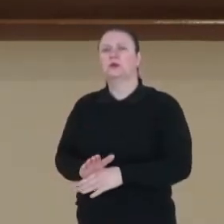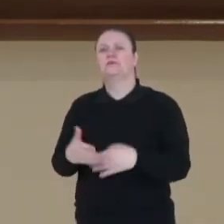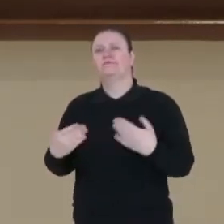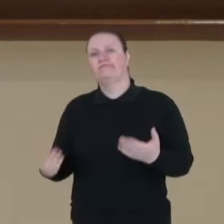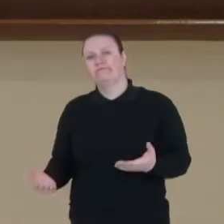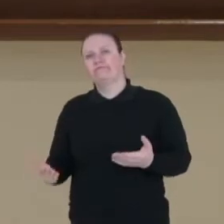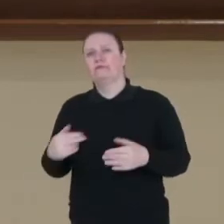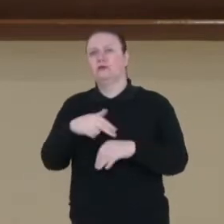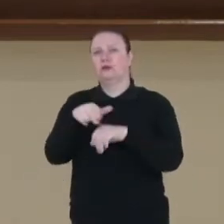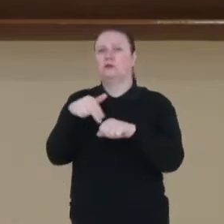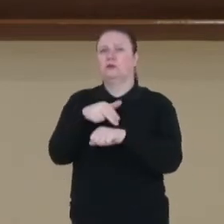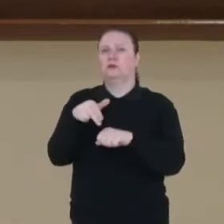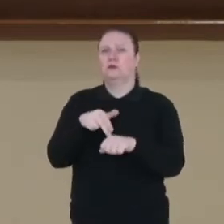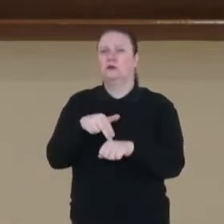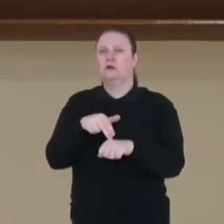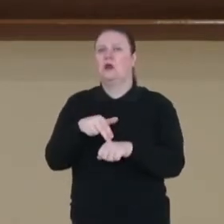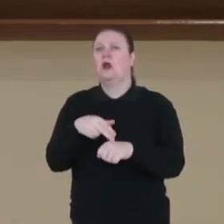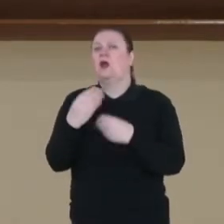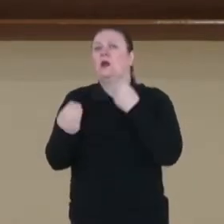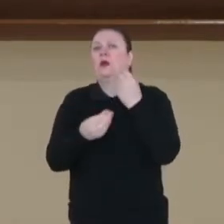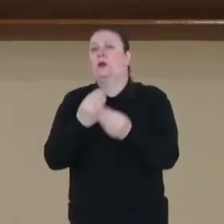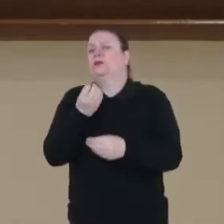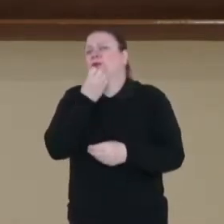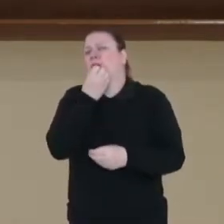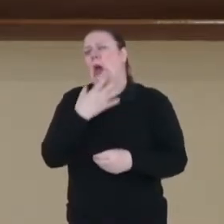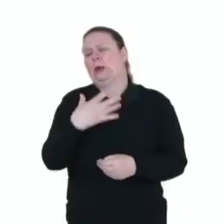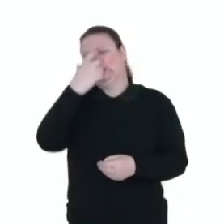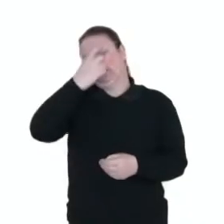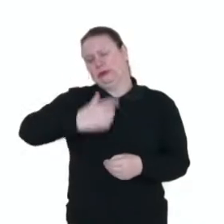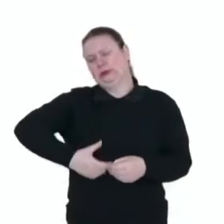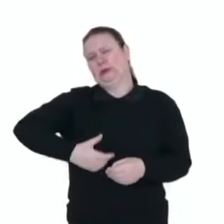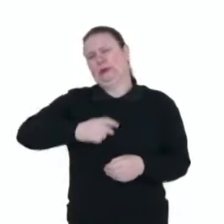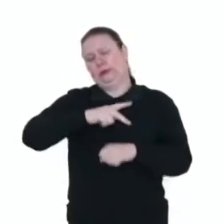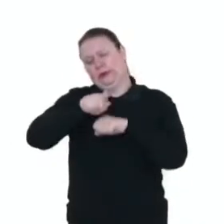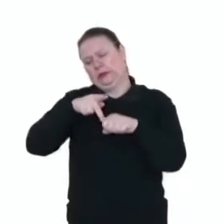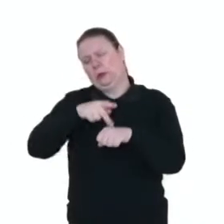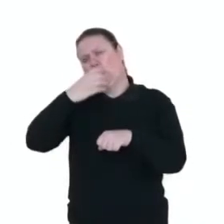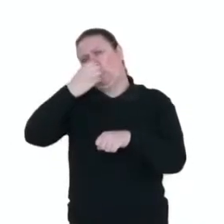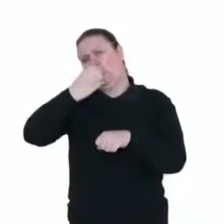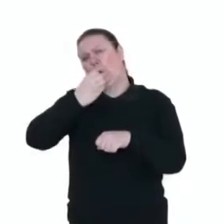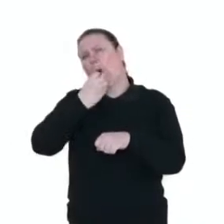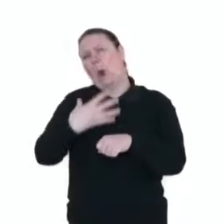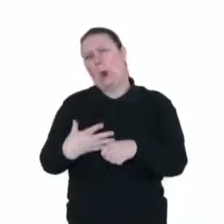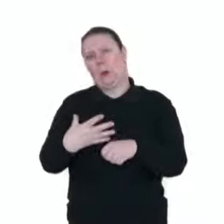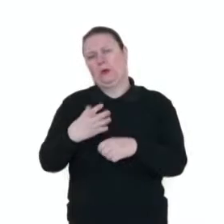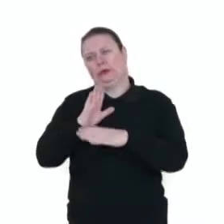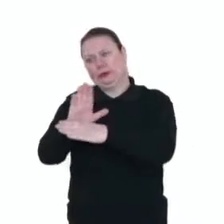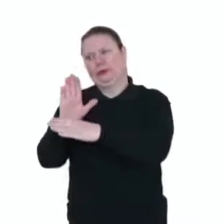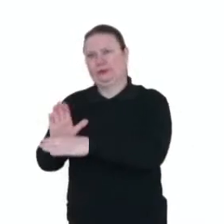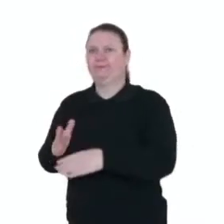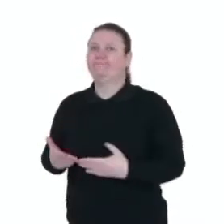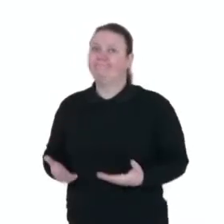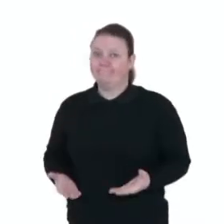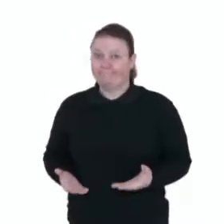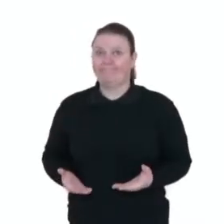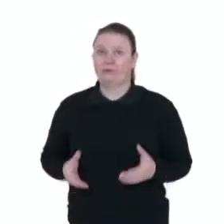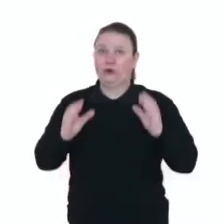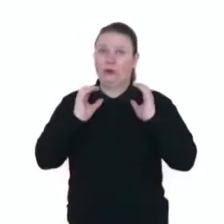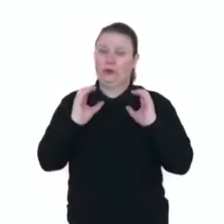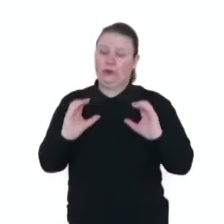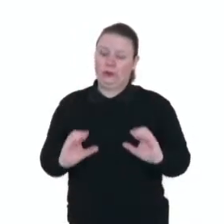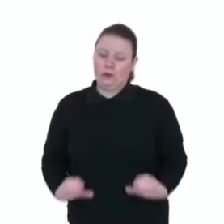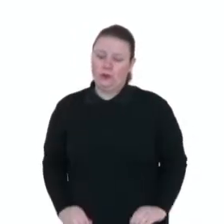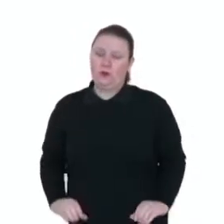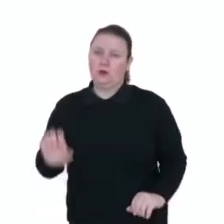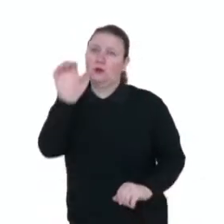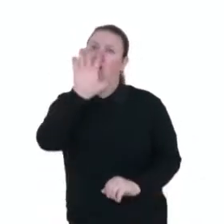Em verdade, então, com uma missão civilizatória para com os povos africanos e asiáticos. Esse comportamento